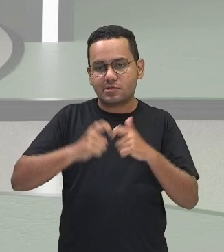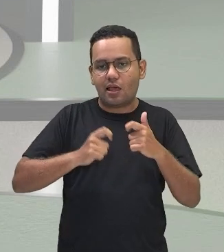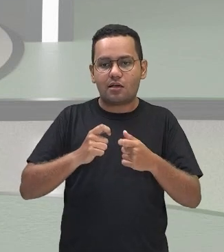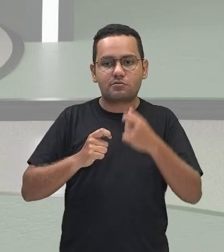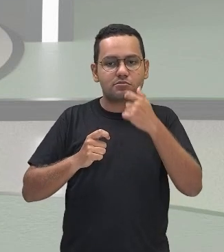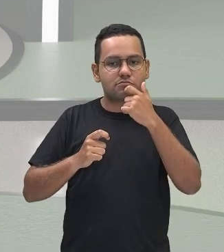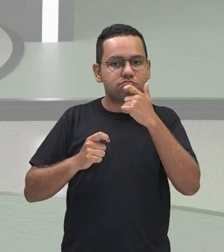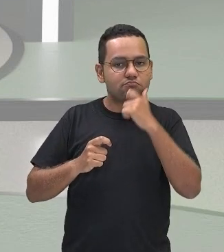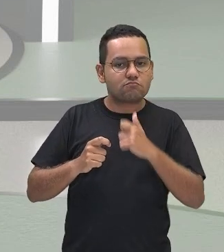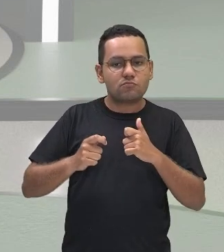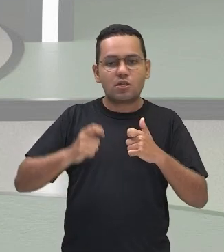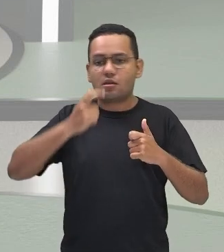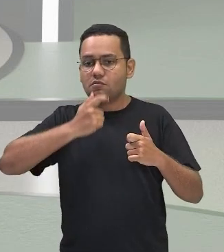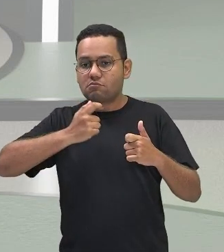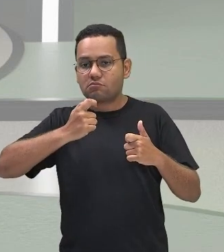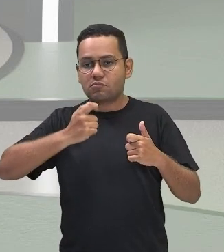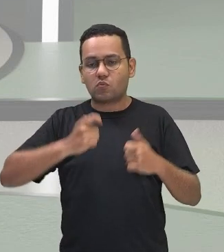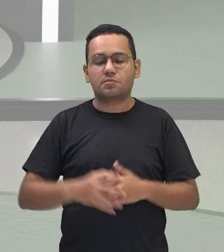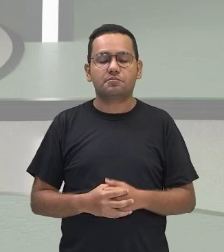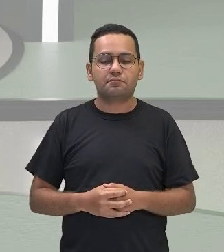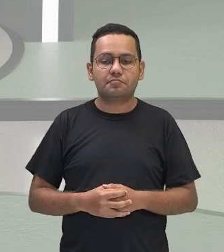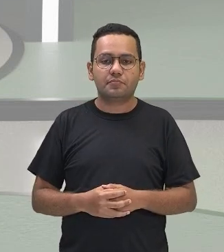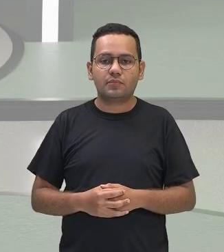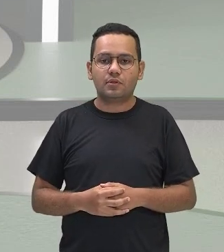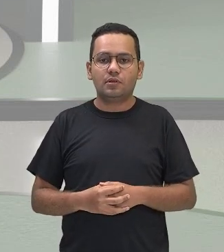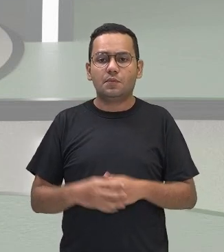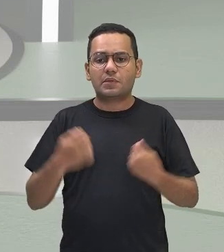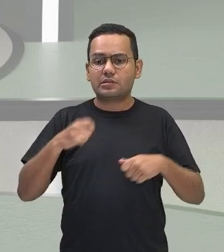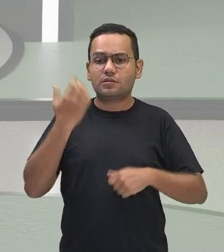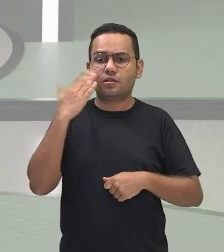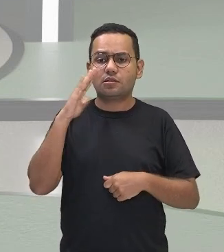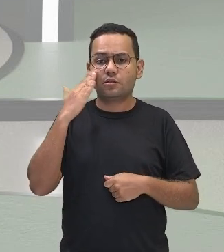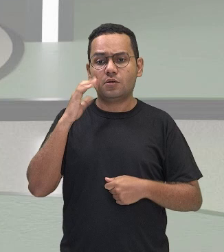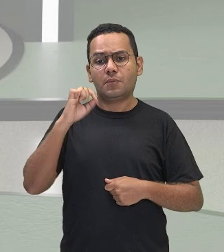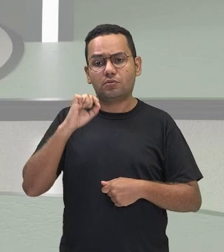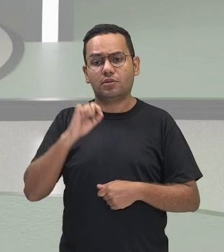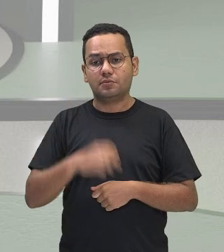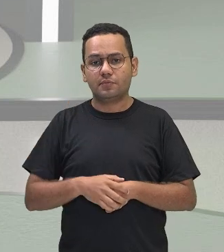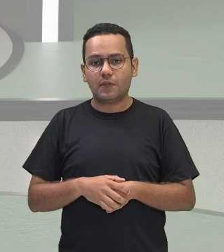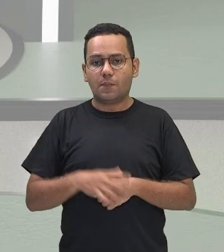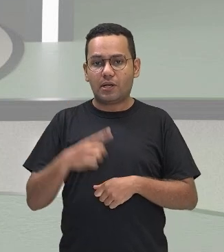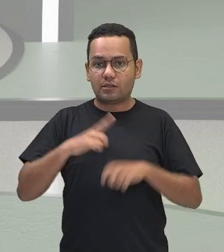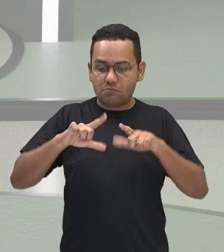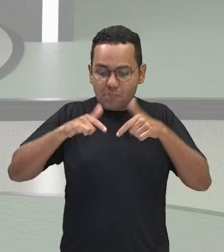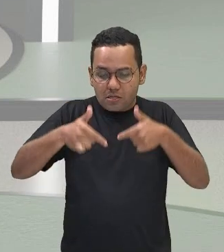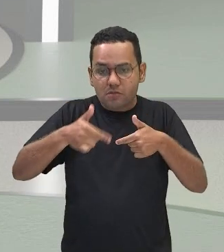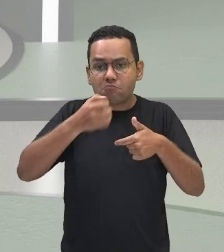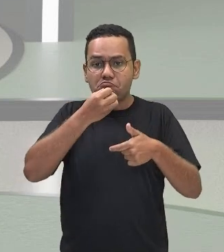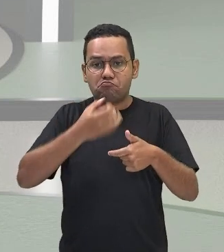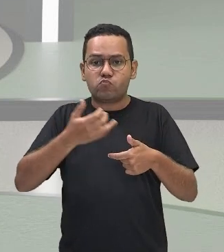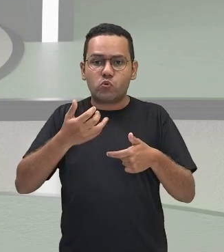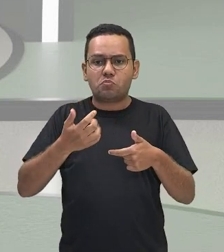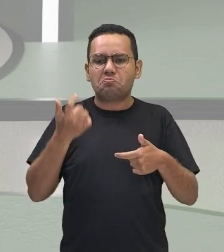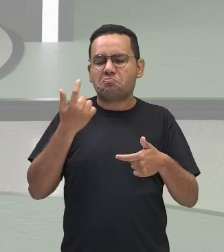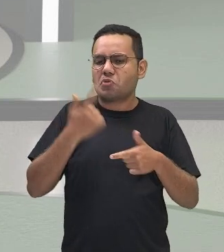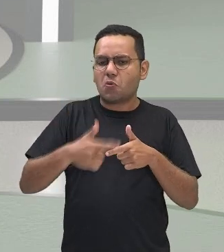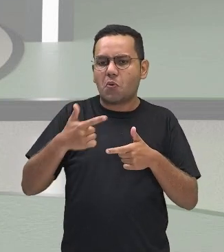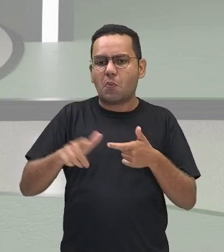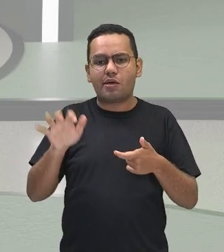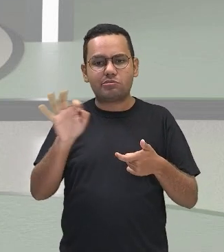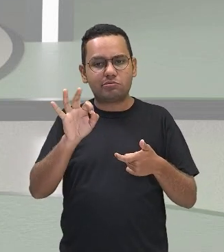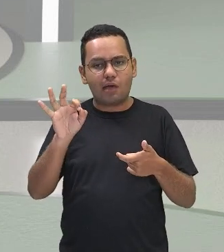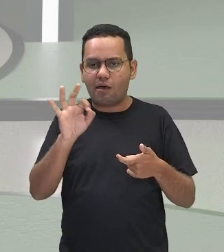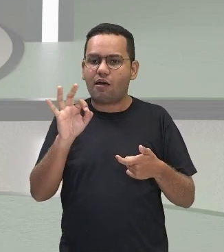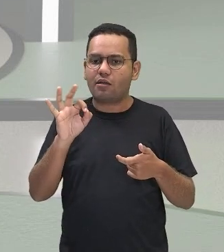quanto da mulher, que é preciso compreender para que seja exercido de forma plena, sem problemas fisiológicos e também